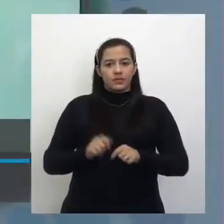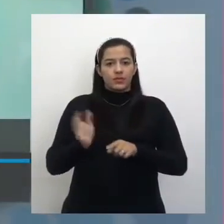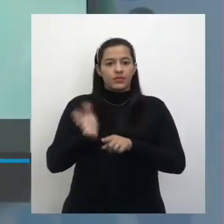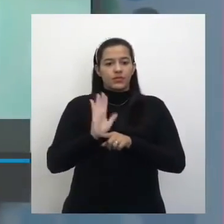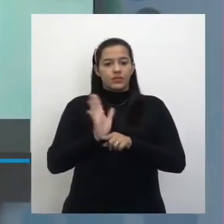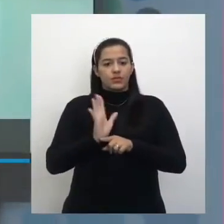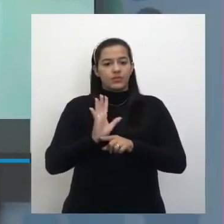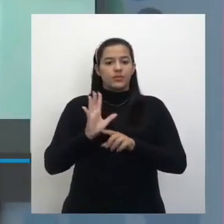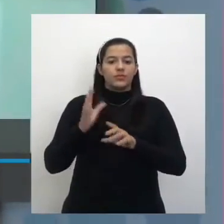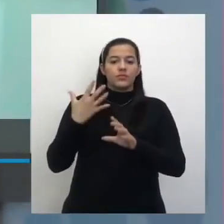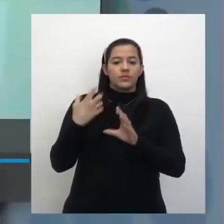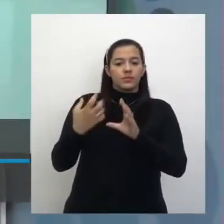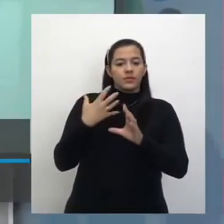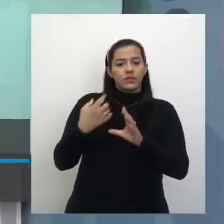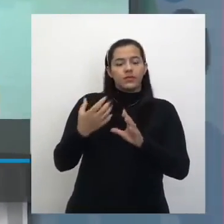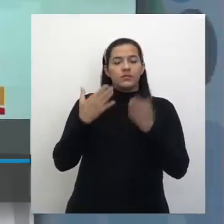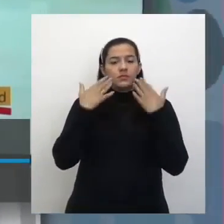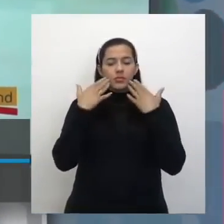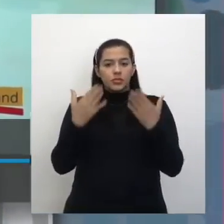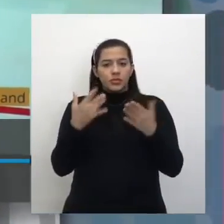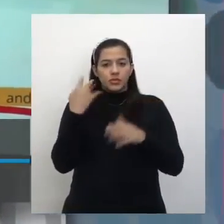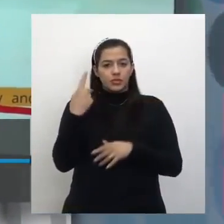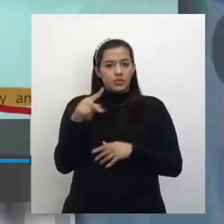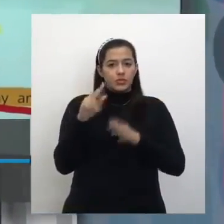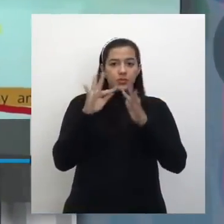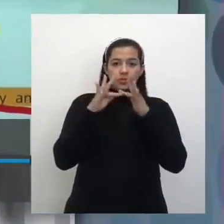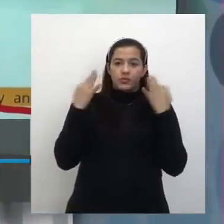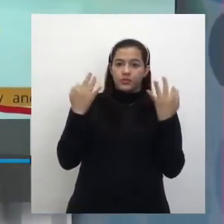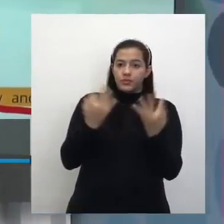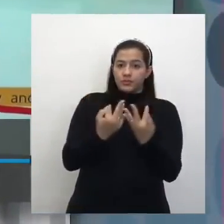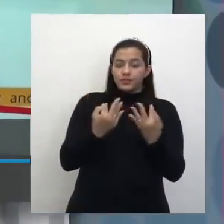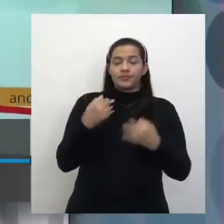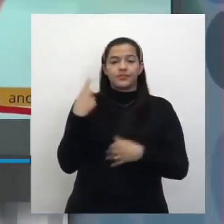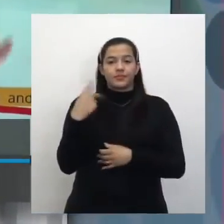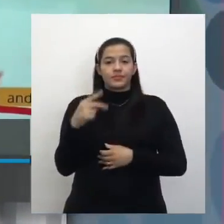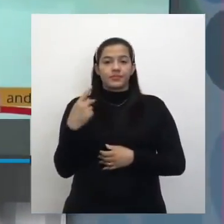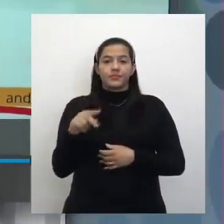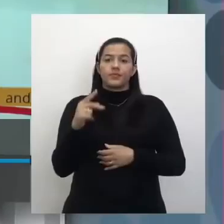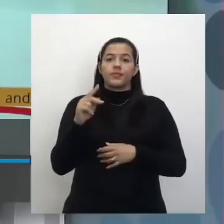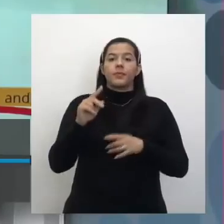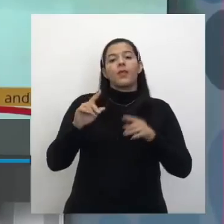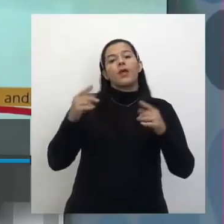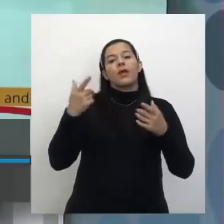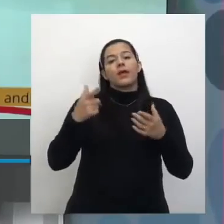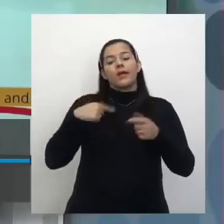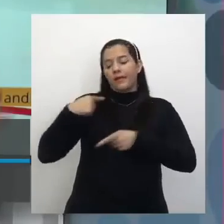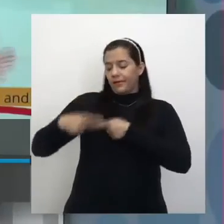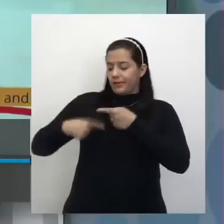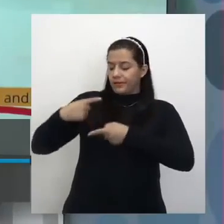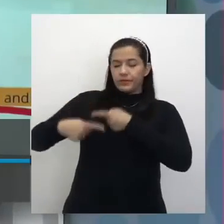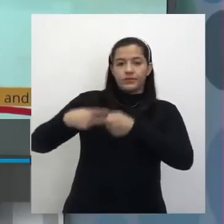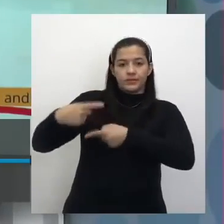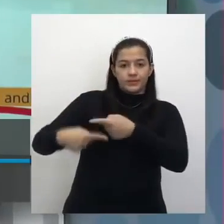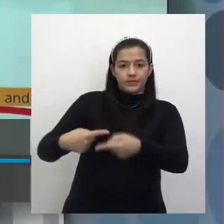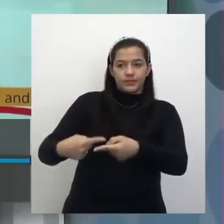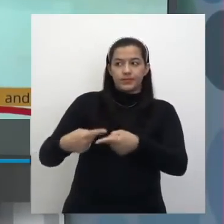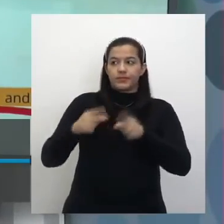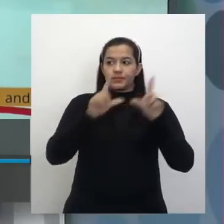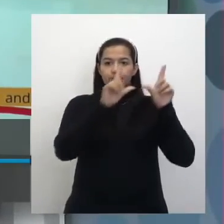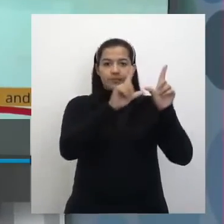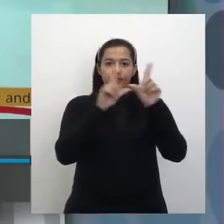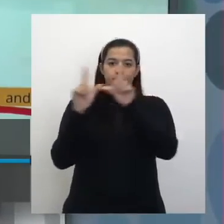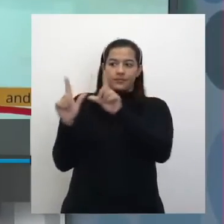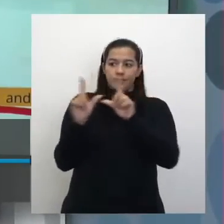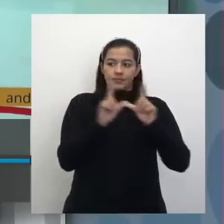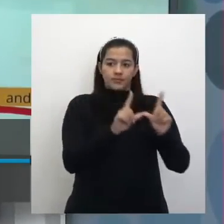apresentam sob a sua família é uma coisa também para fazer você pode fazer sua árvore genealógica você pode apresentar a família tanto que era só este na árvore genealógica